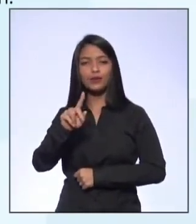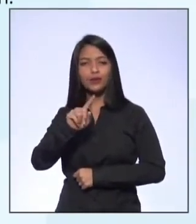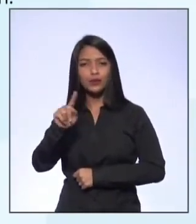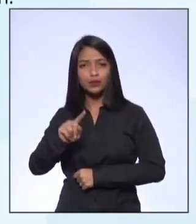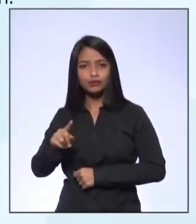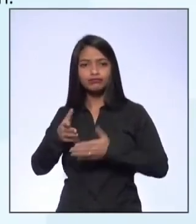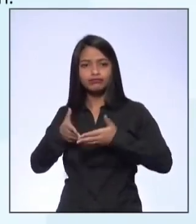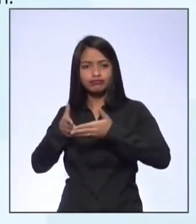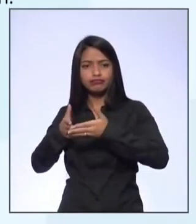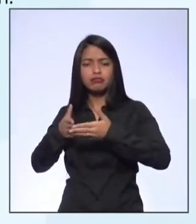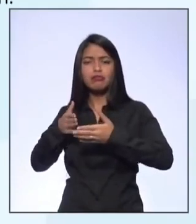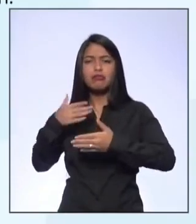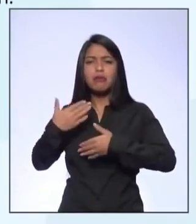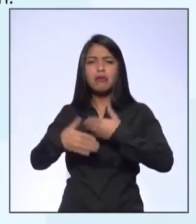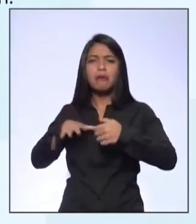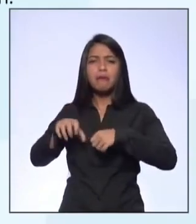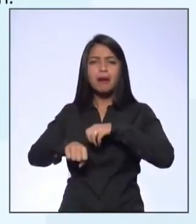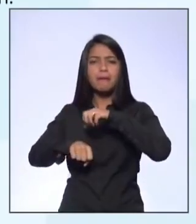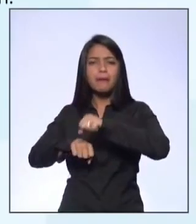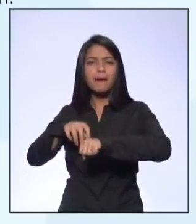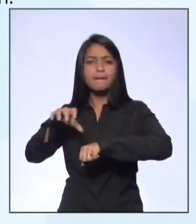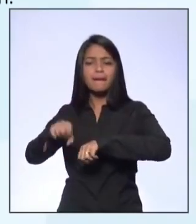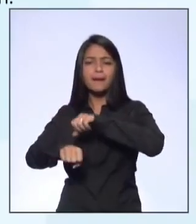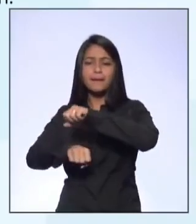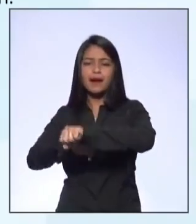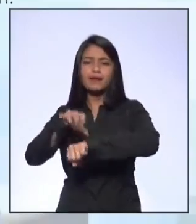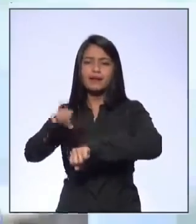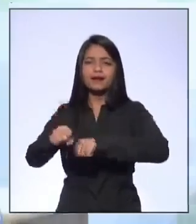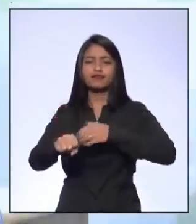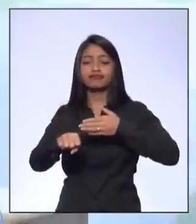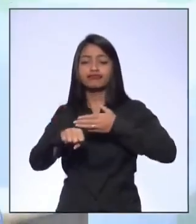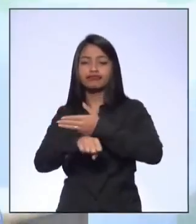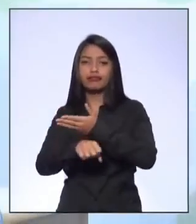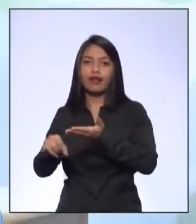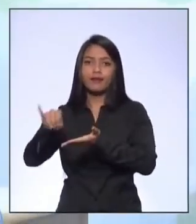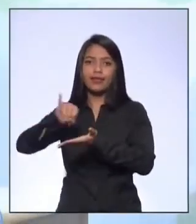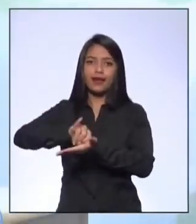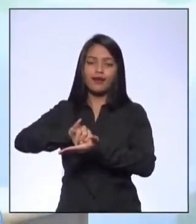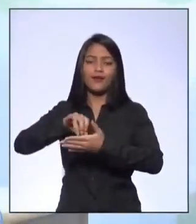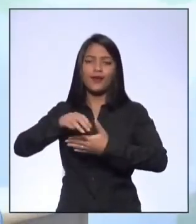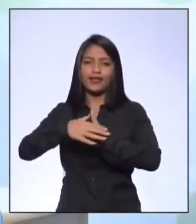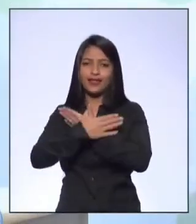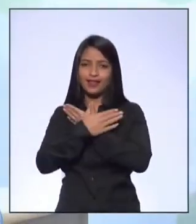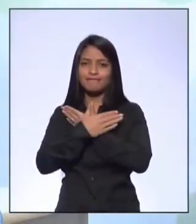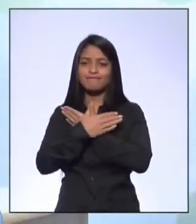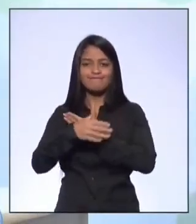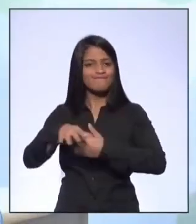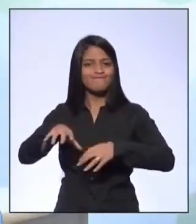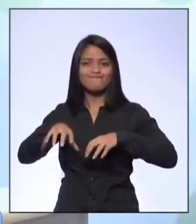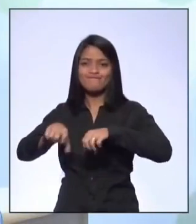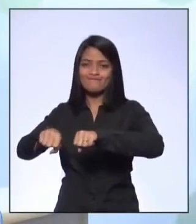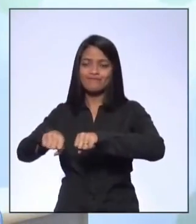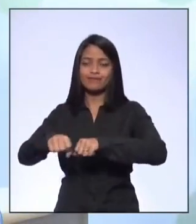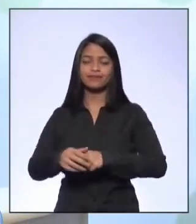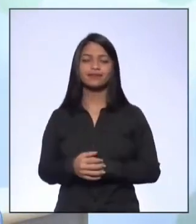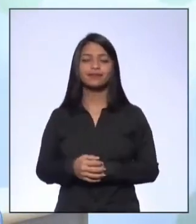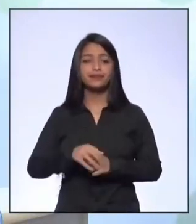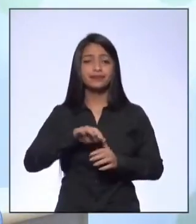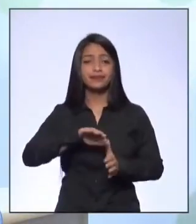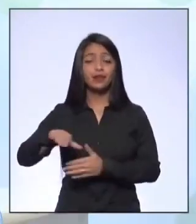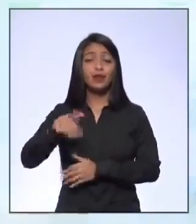até Tenochtitlan, capital do Império Azteca. Teremos aí uma outra cartografia